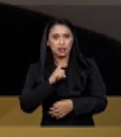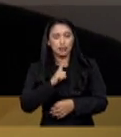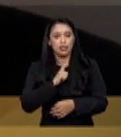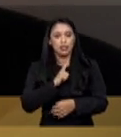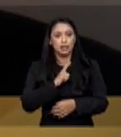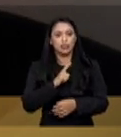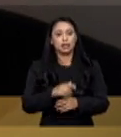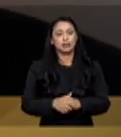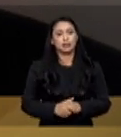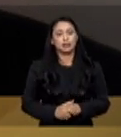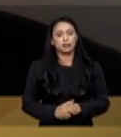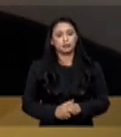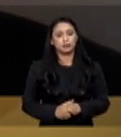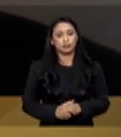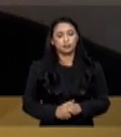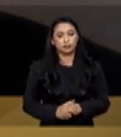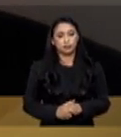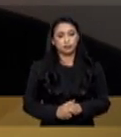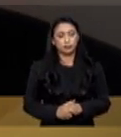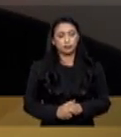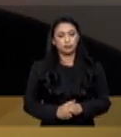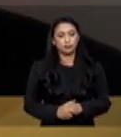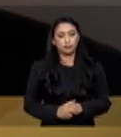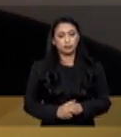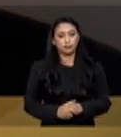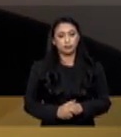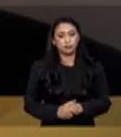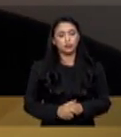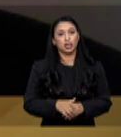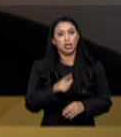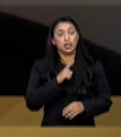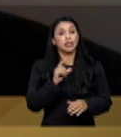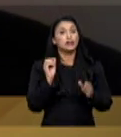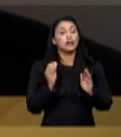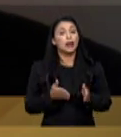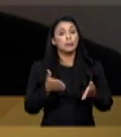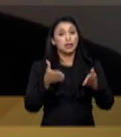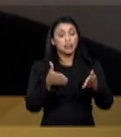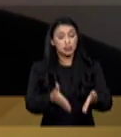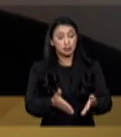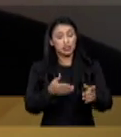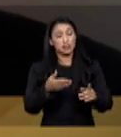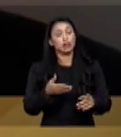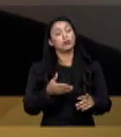da REPAR e da RENEST, contou com a participação do ora